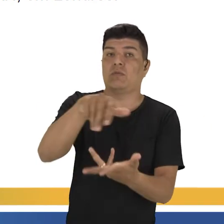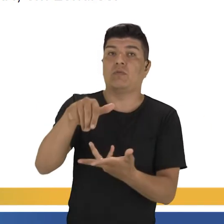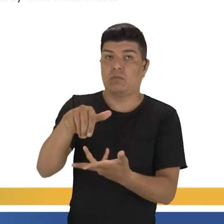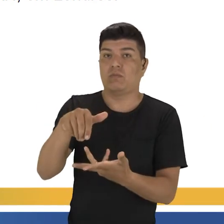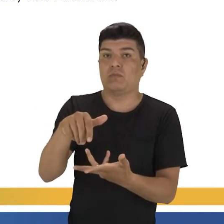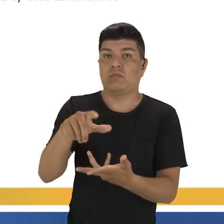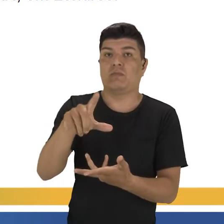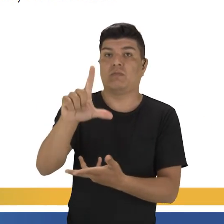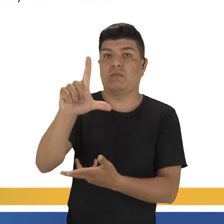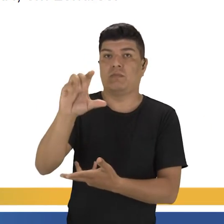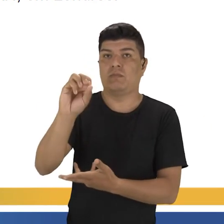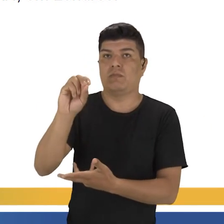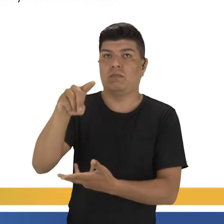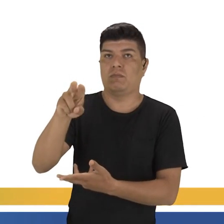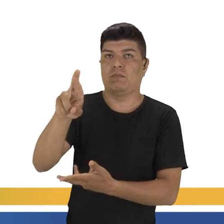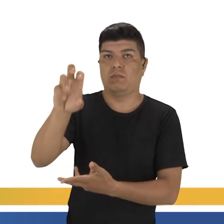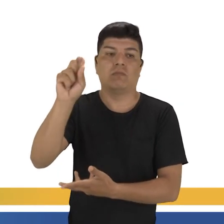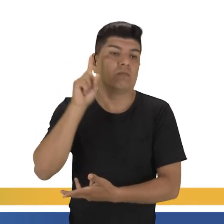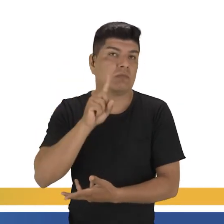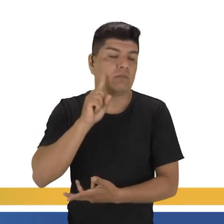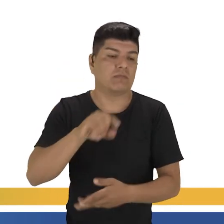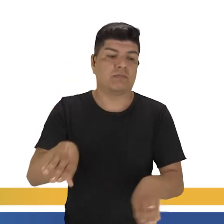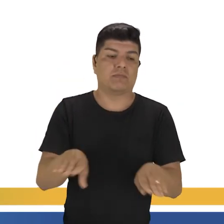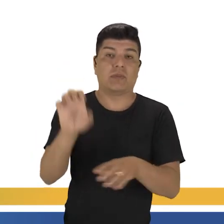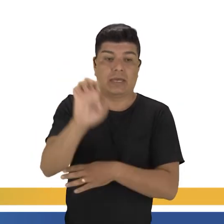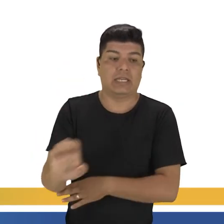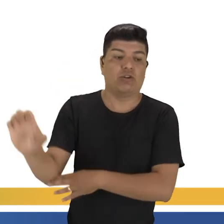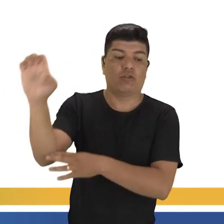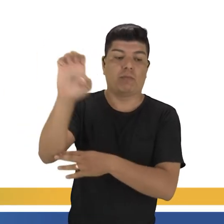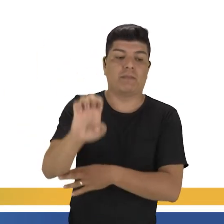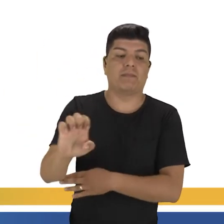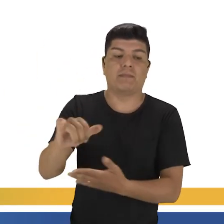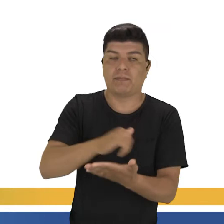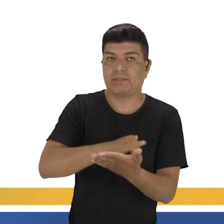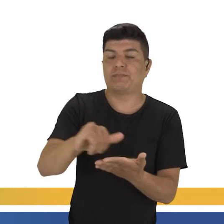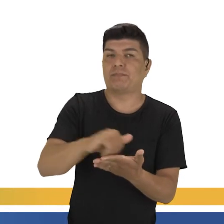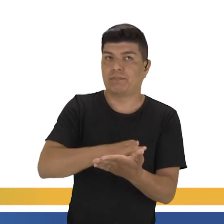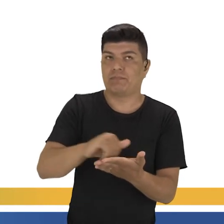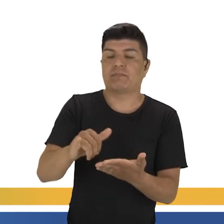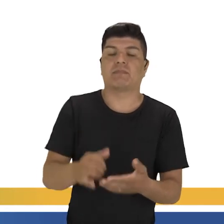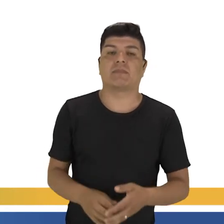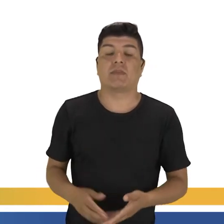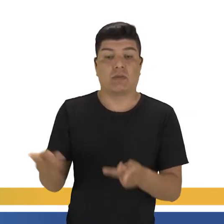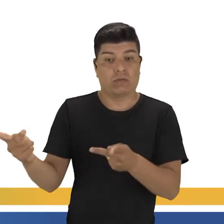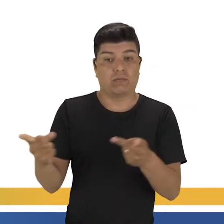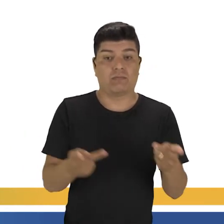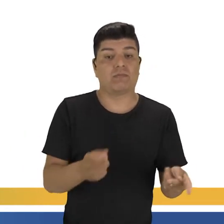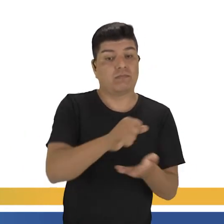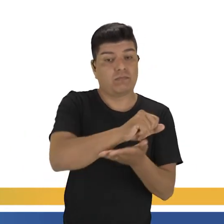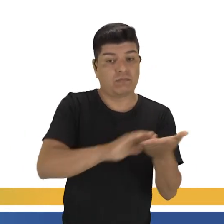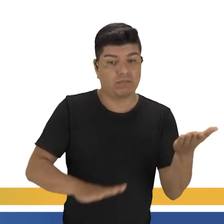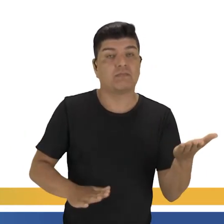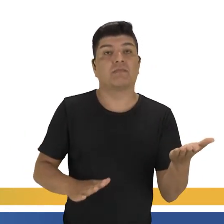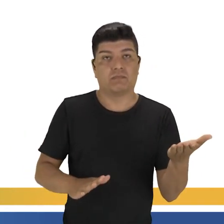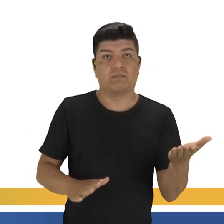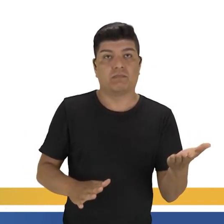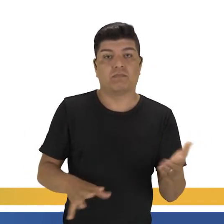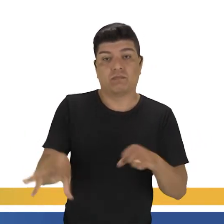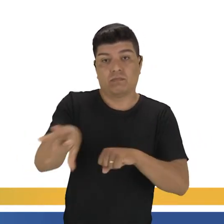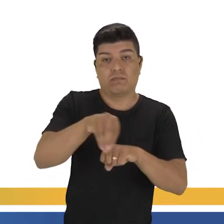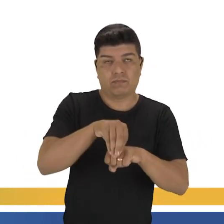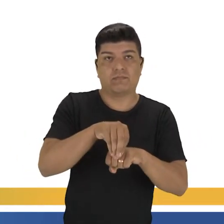em Londres. Agora, quero convidar vocês a exercitar um pouquinho sobre o conhecimento do método de